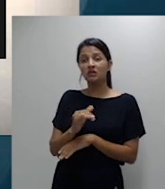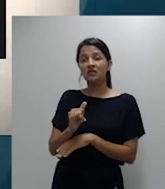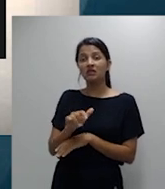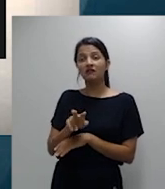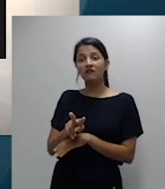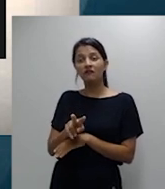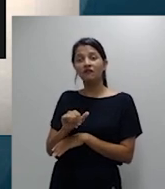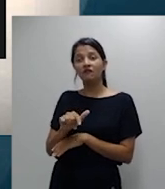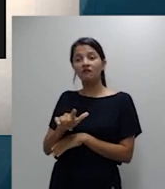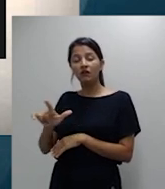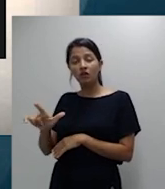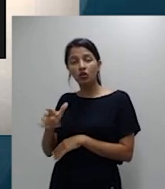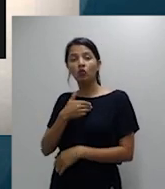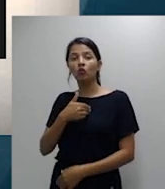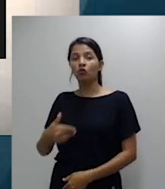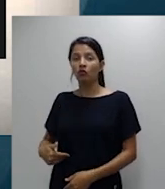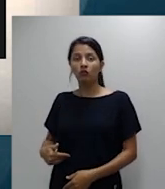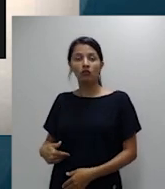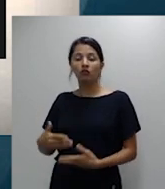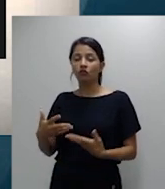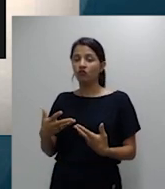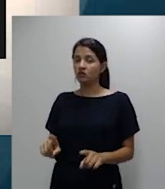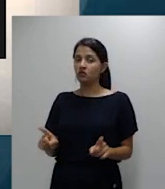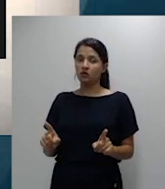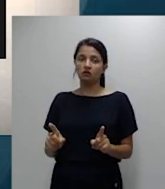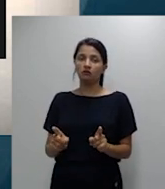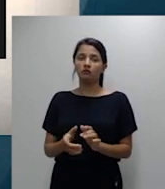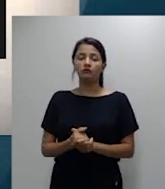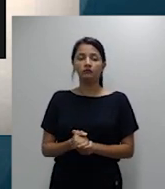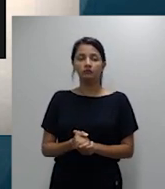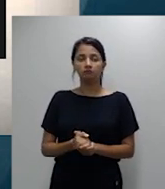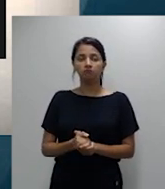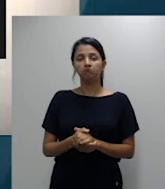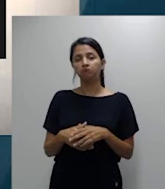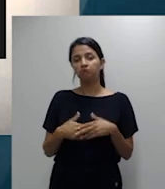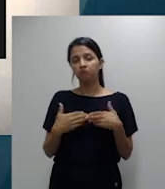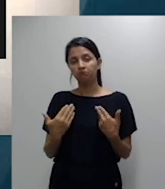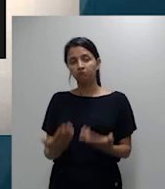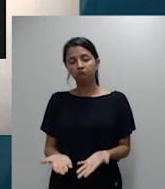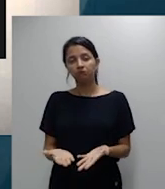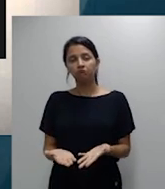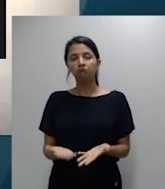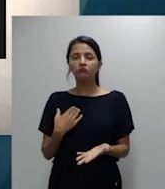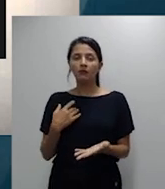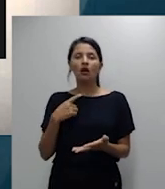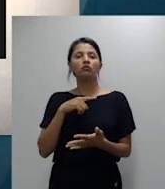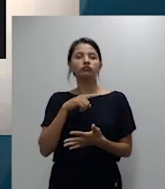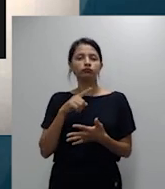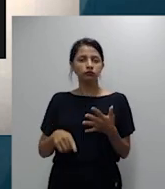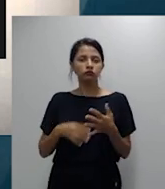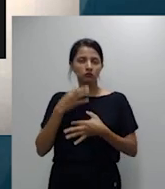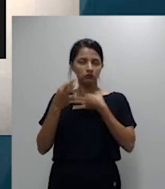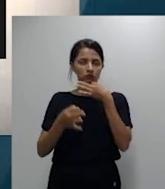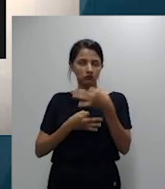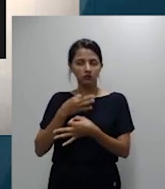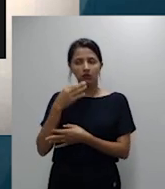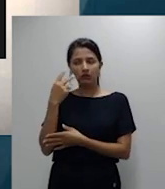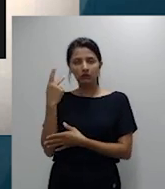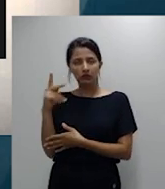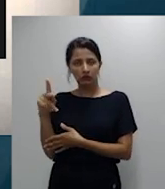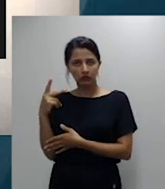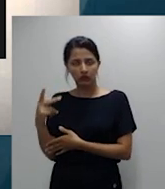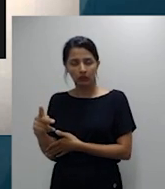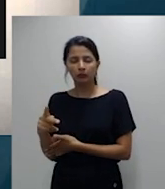sido rejeitada enfim a reação dos argumentos centrais